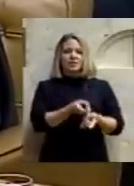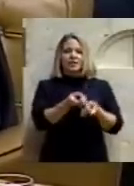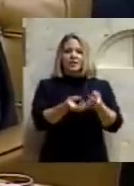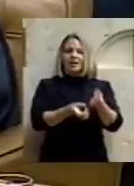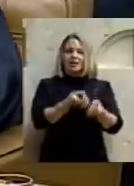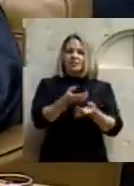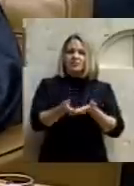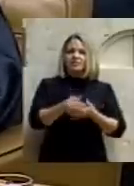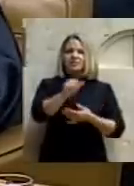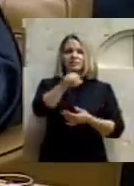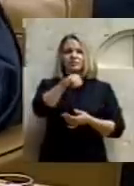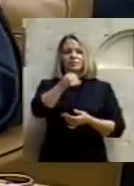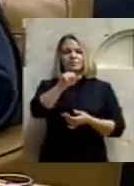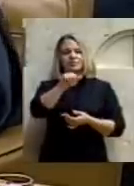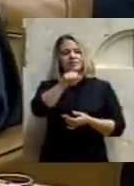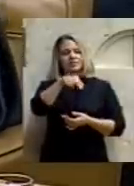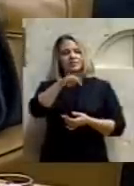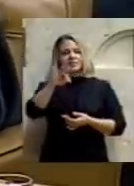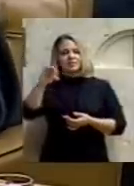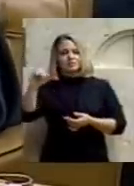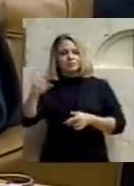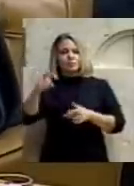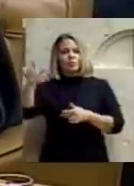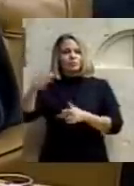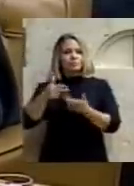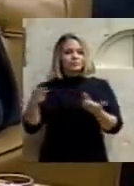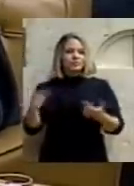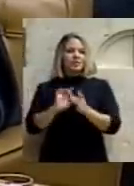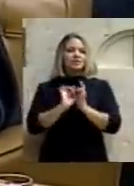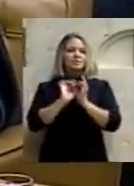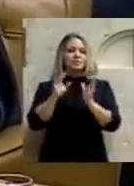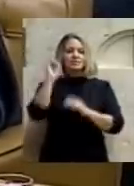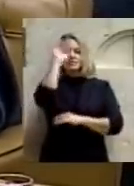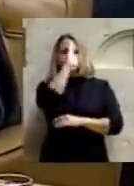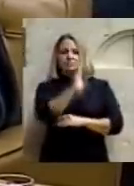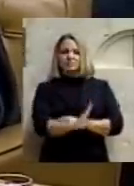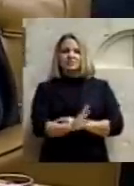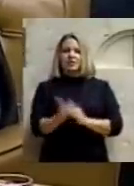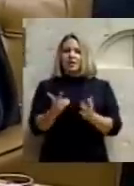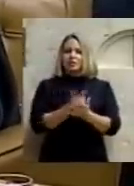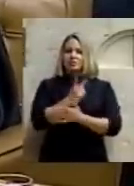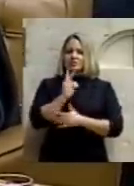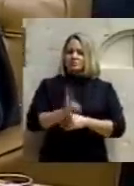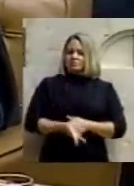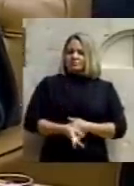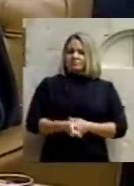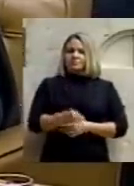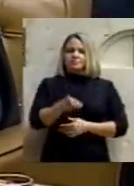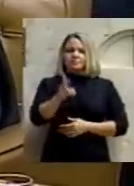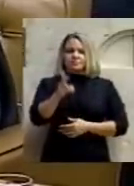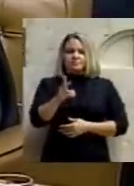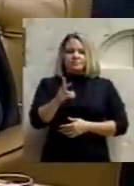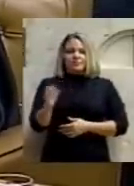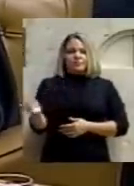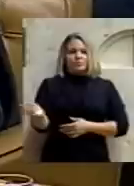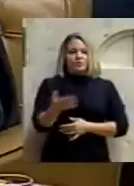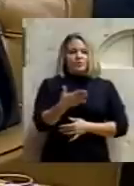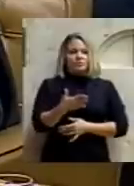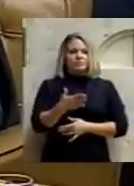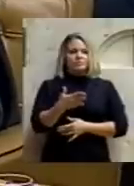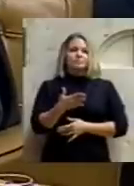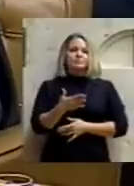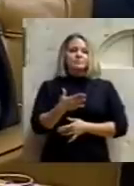do amianto, entre outros temas. A democracia brasileira funciona a todo vapor e esses novos desafios não